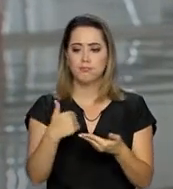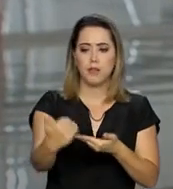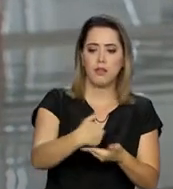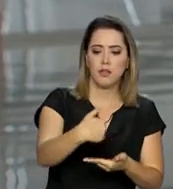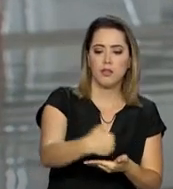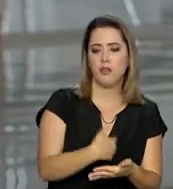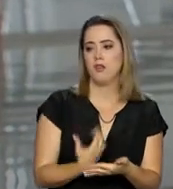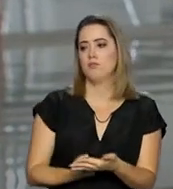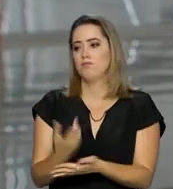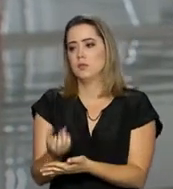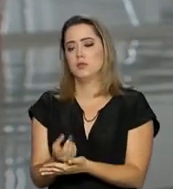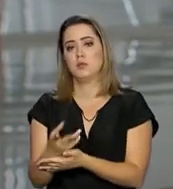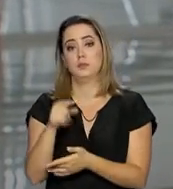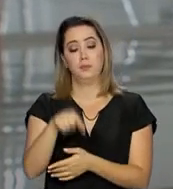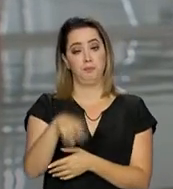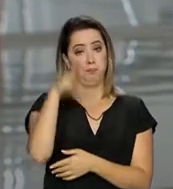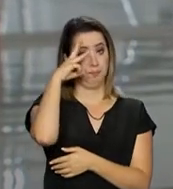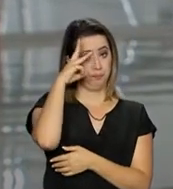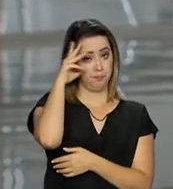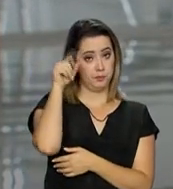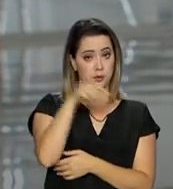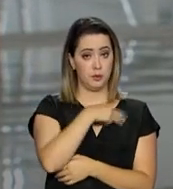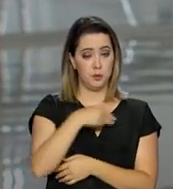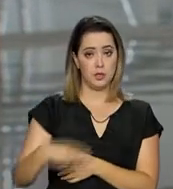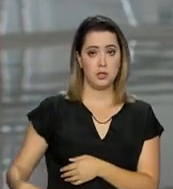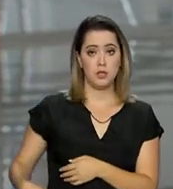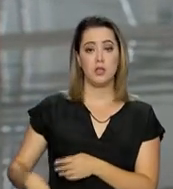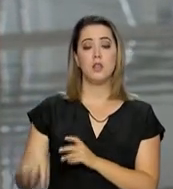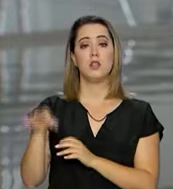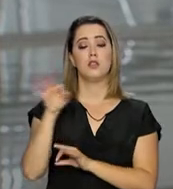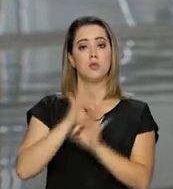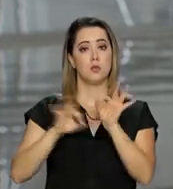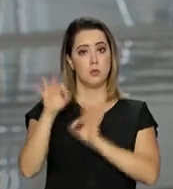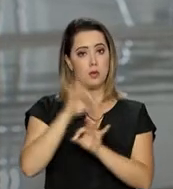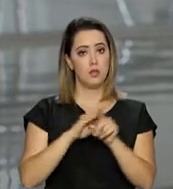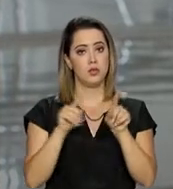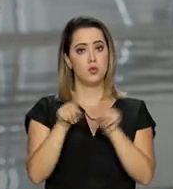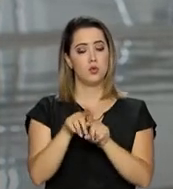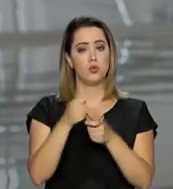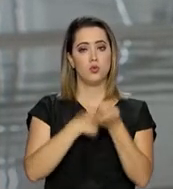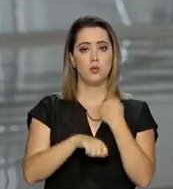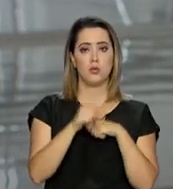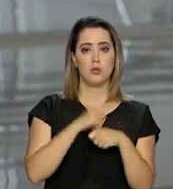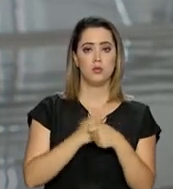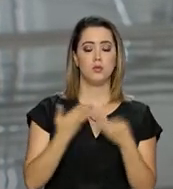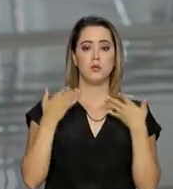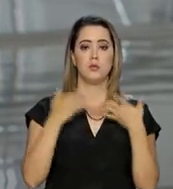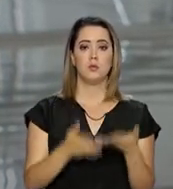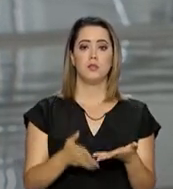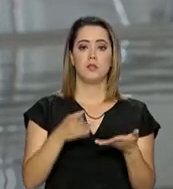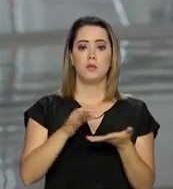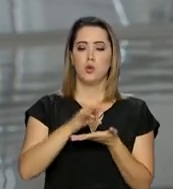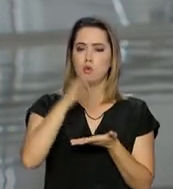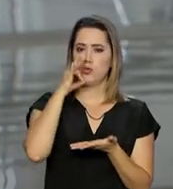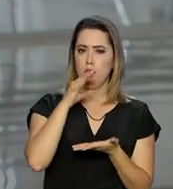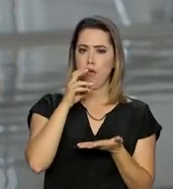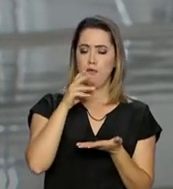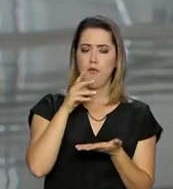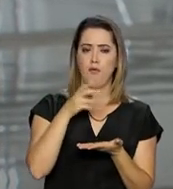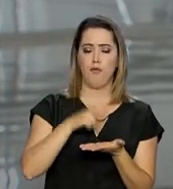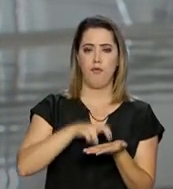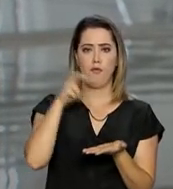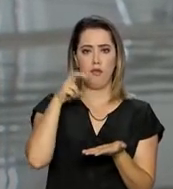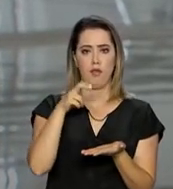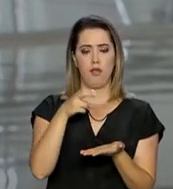fazenda e henrique meirelles eo ministro do planejamento de oliveira participaram de um café da manhã na residência oficial do presidente